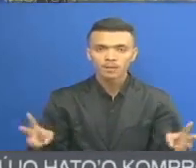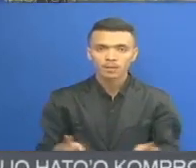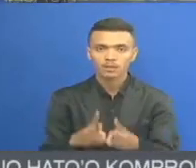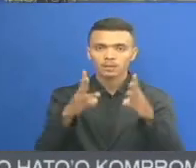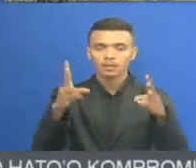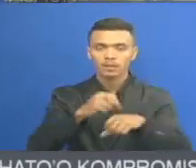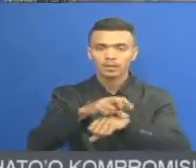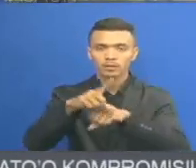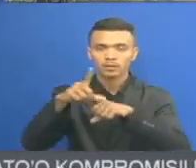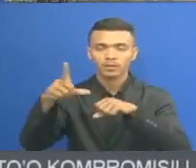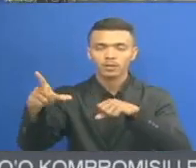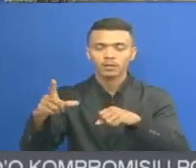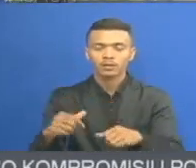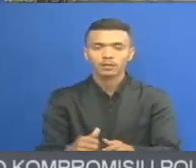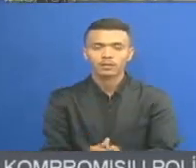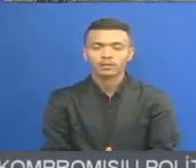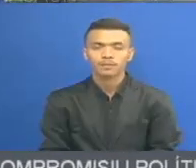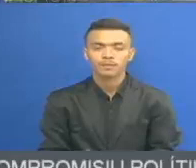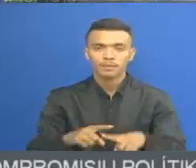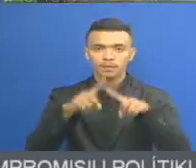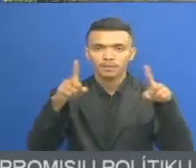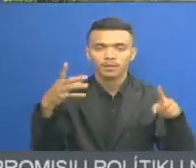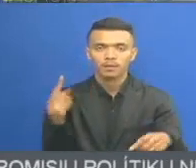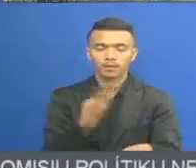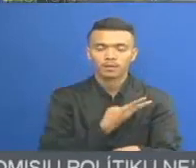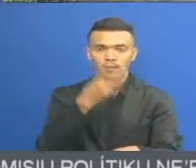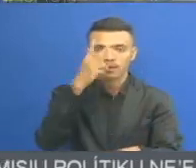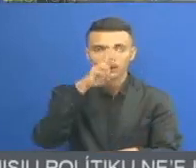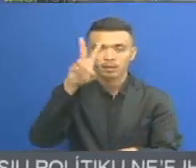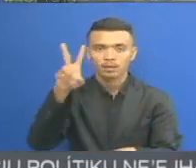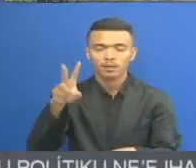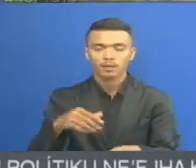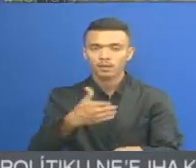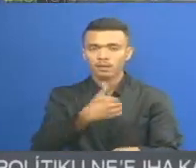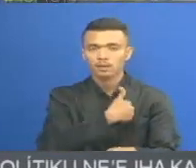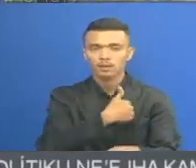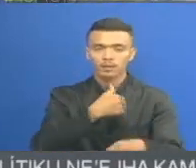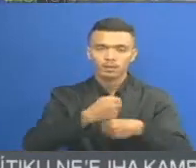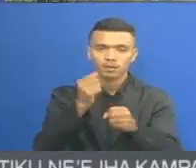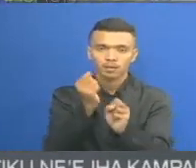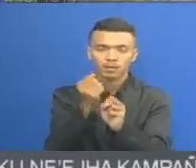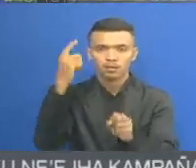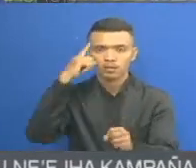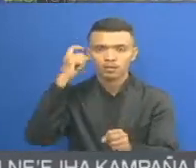ida husi leo martesig mai maibe itare assiste kata botsir ne hotu sidau kalu hotu